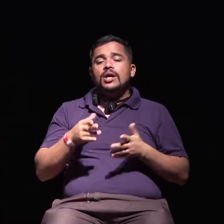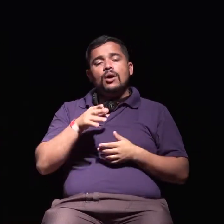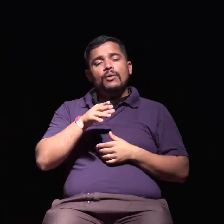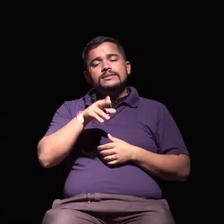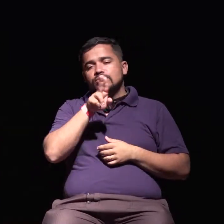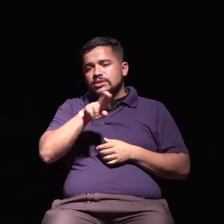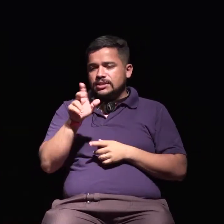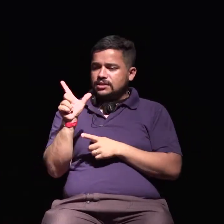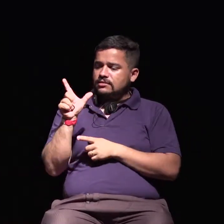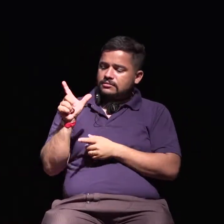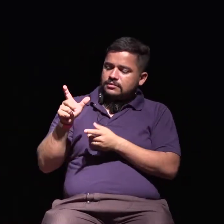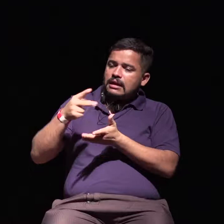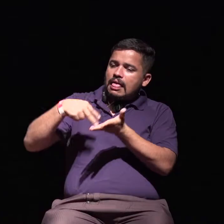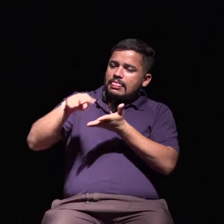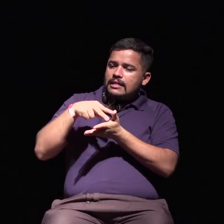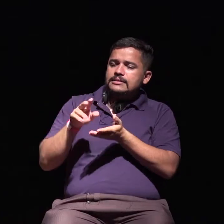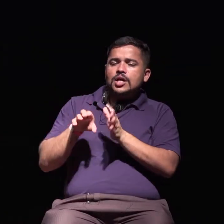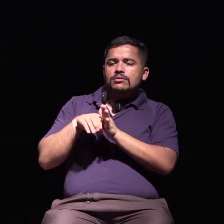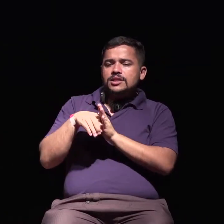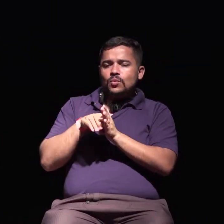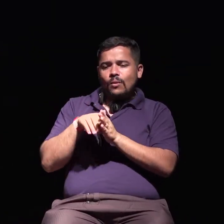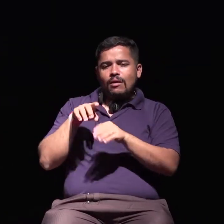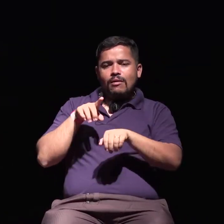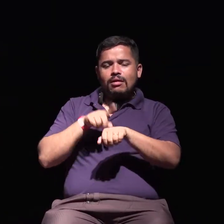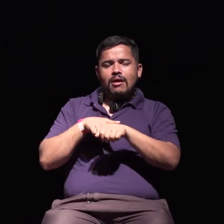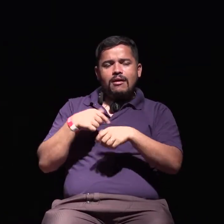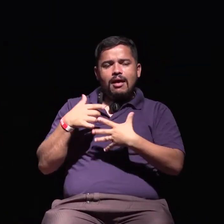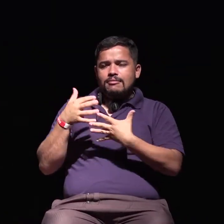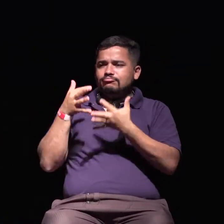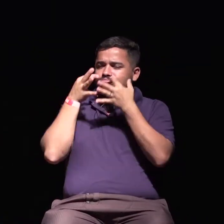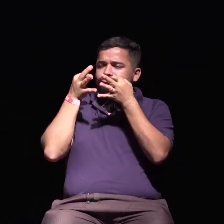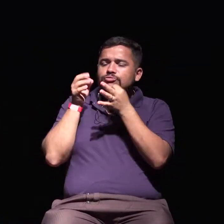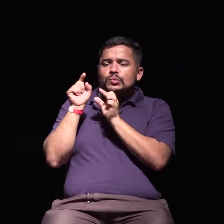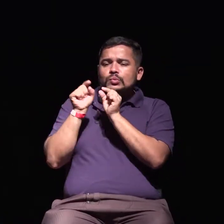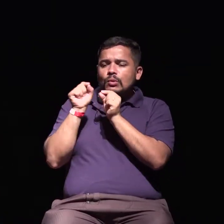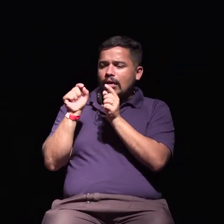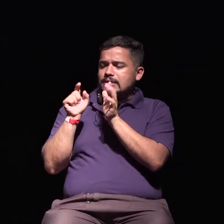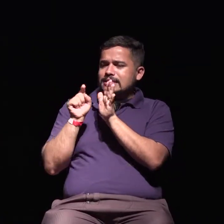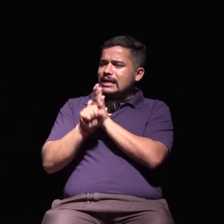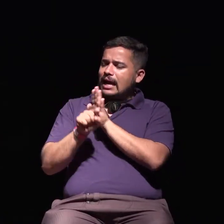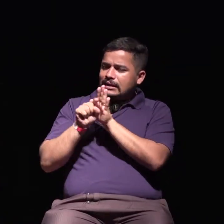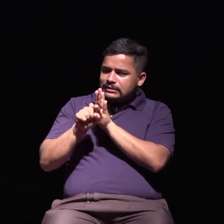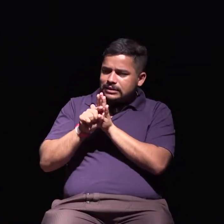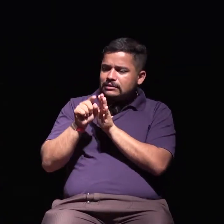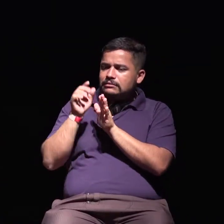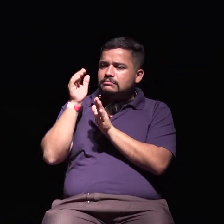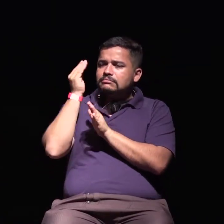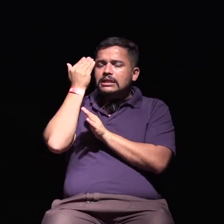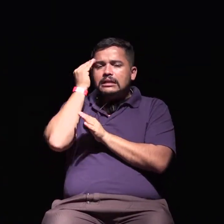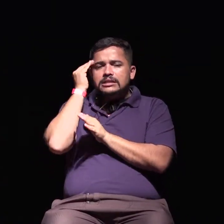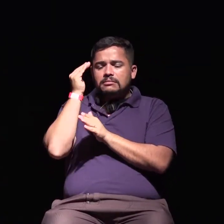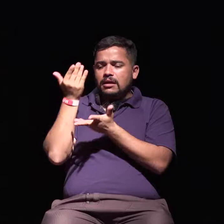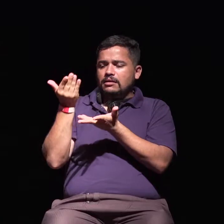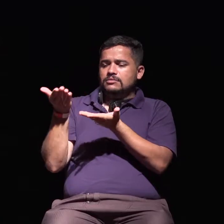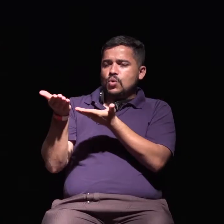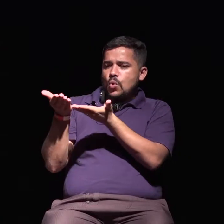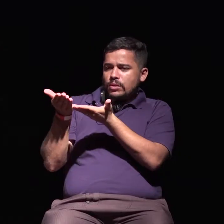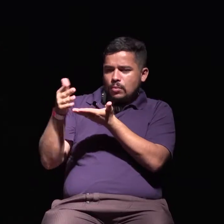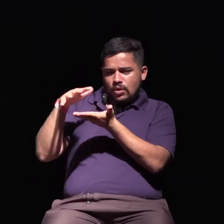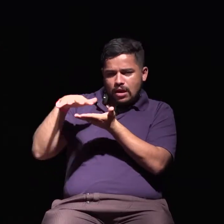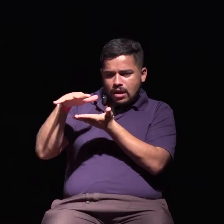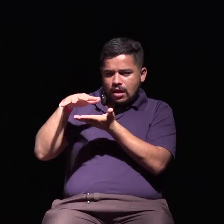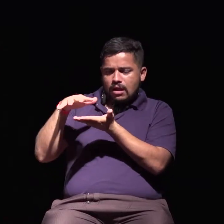do termo dança conceitual imediatamente me instiga pelas questões sobre o entendimento de dança contemporânea que